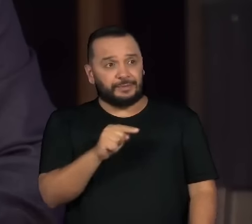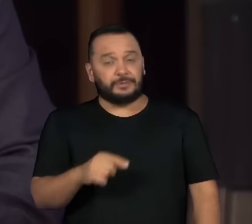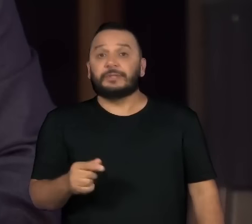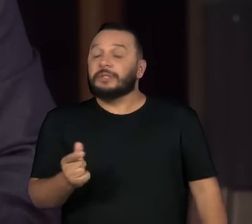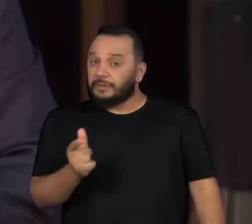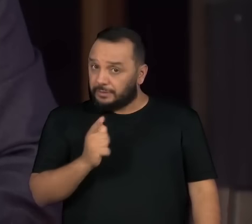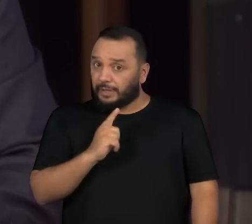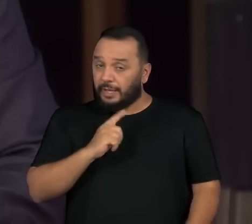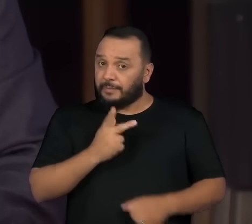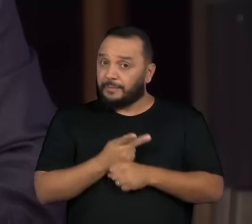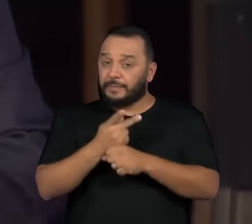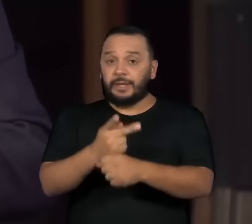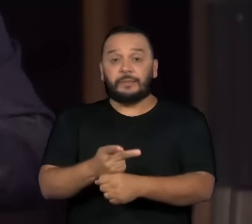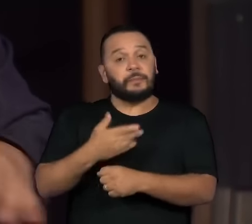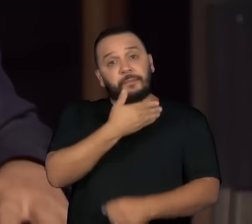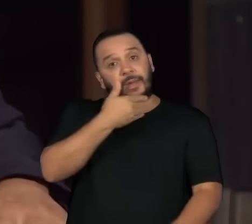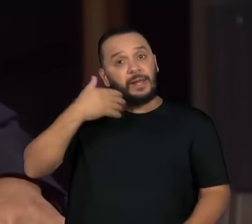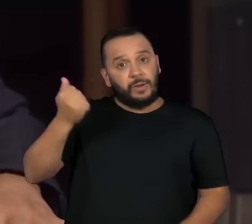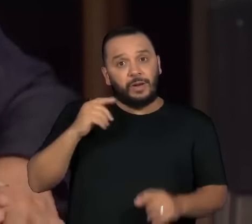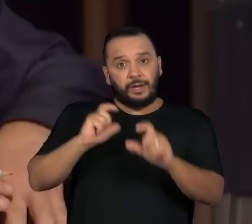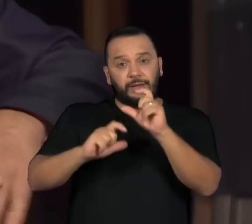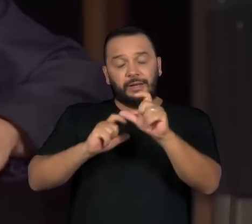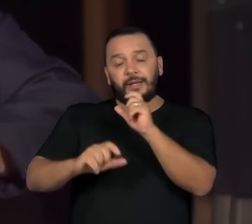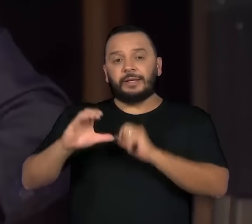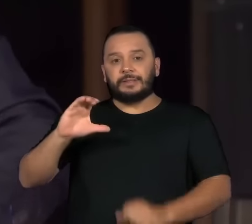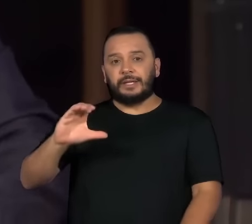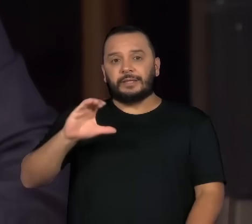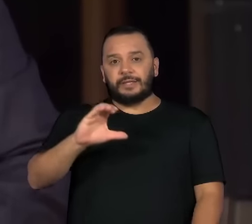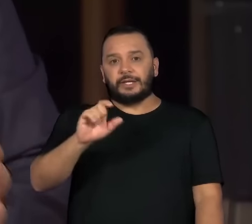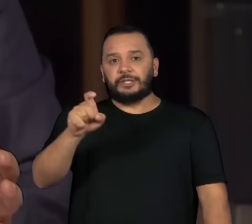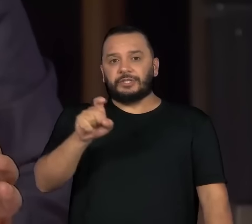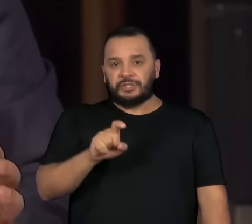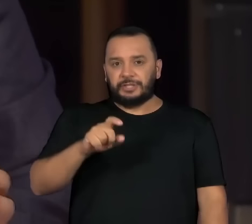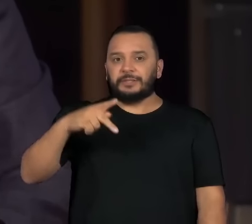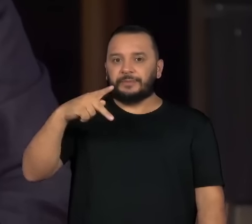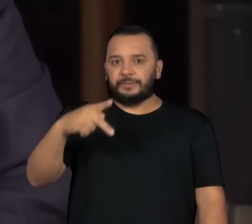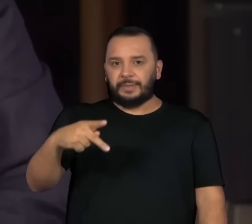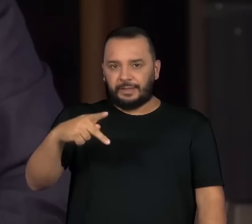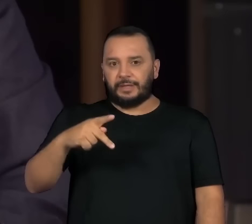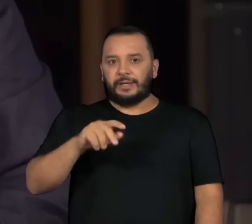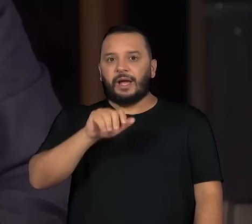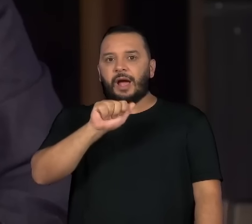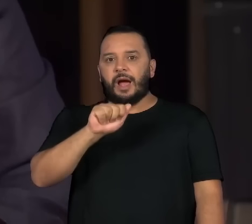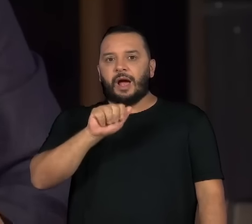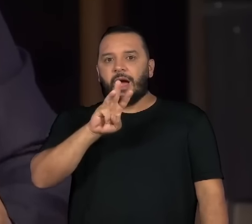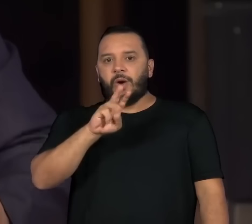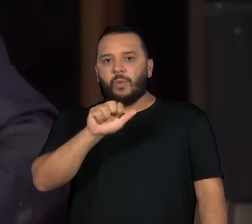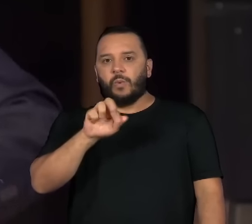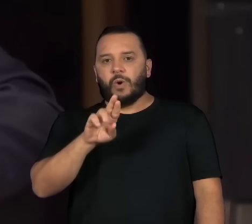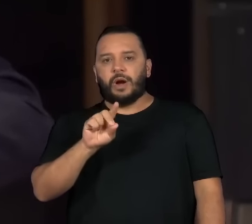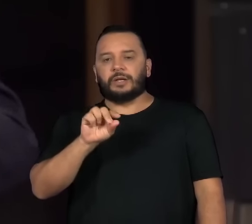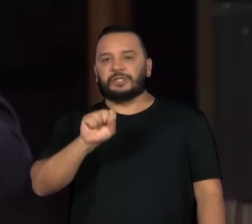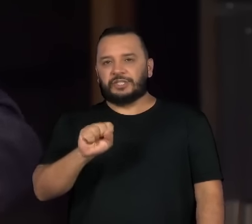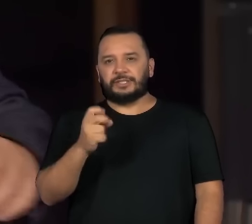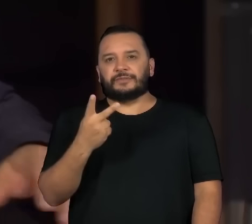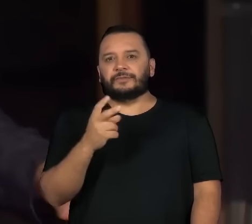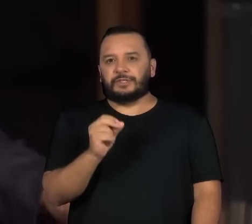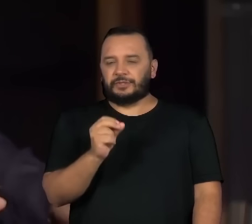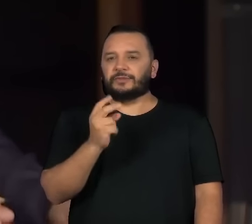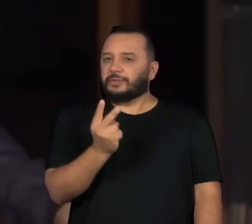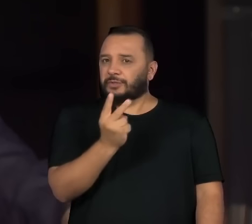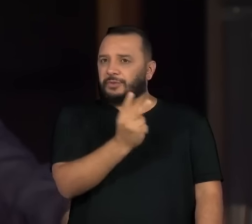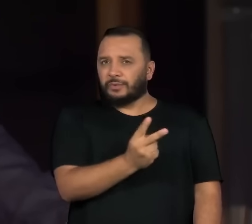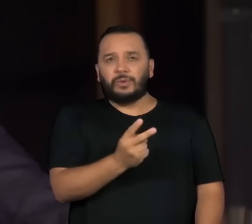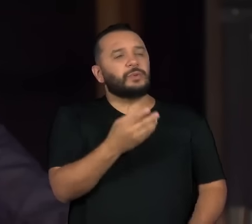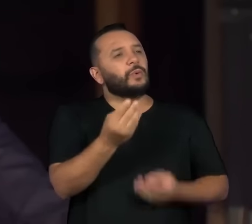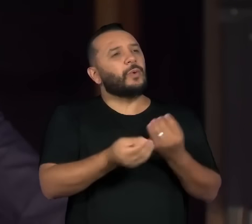melhor quadrinho da CCXP Awards 2022, maior premiação da cultura pop no Brasil. Qual foi essa sensação do